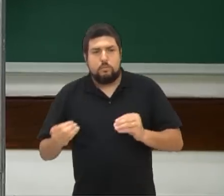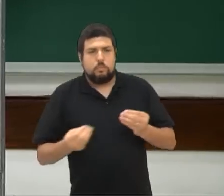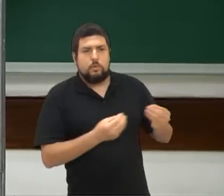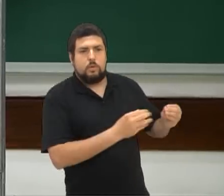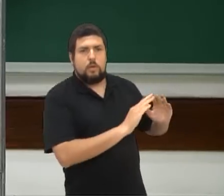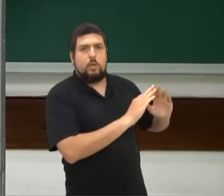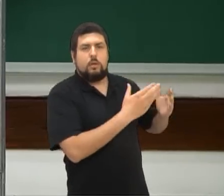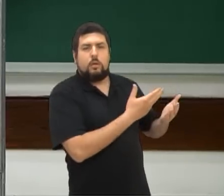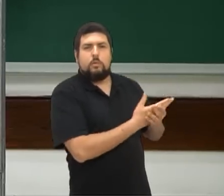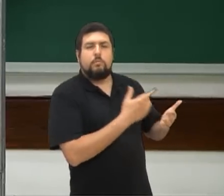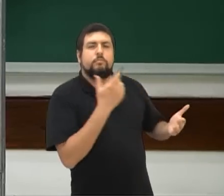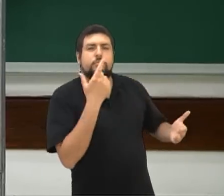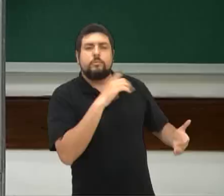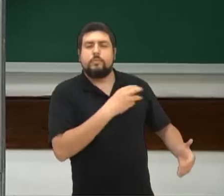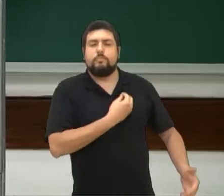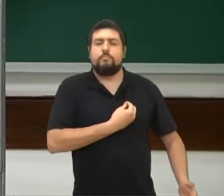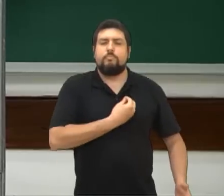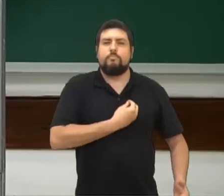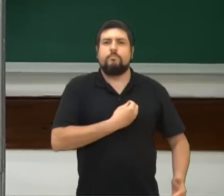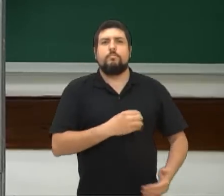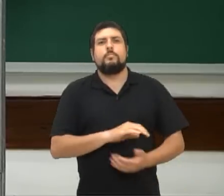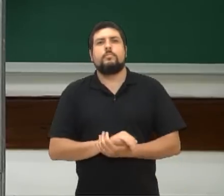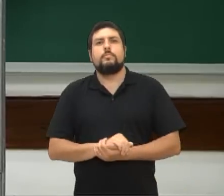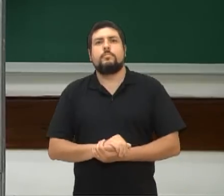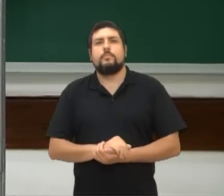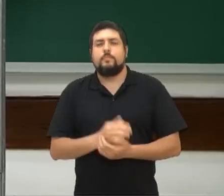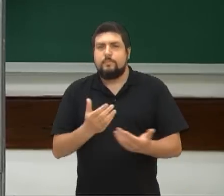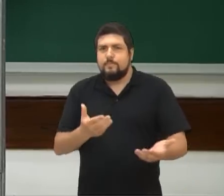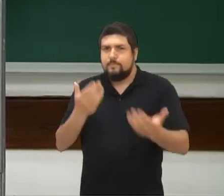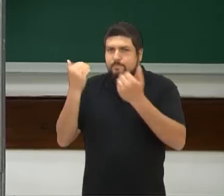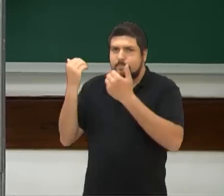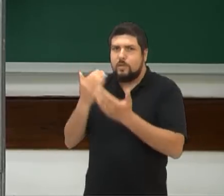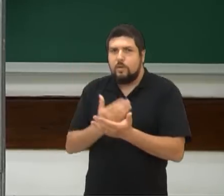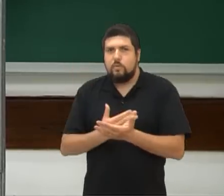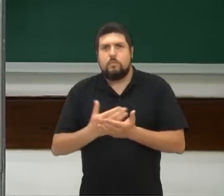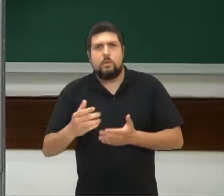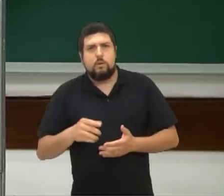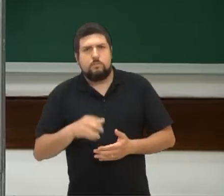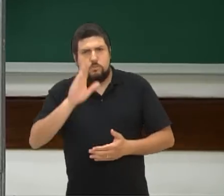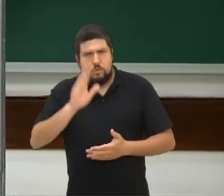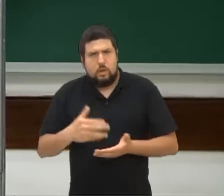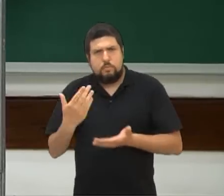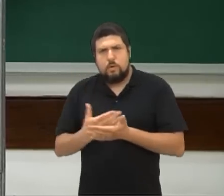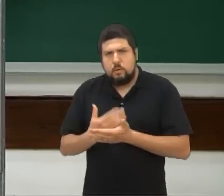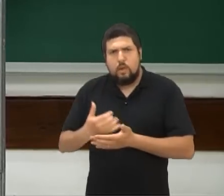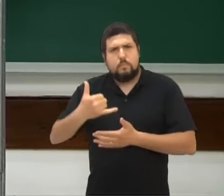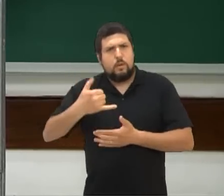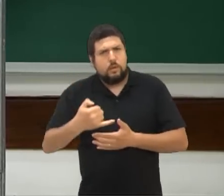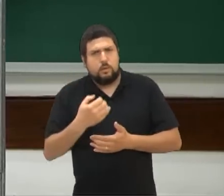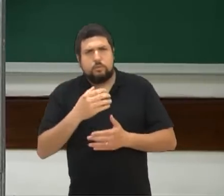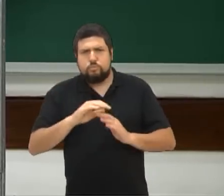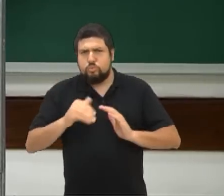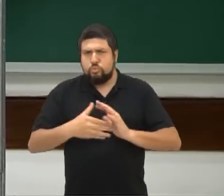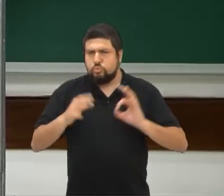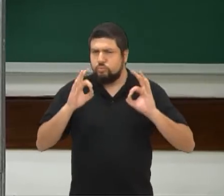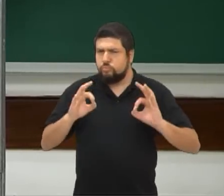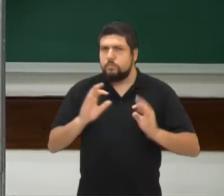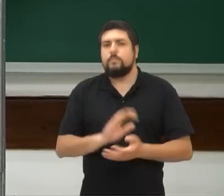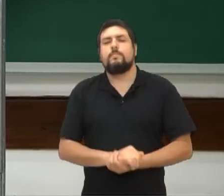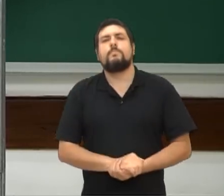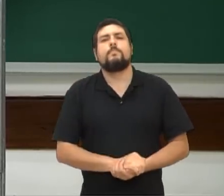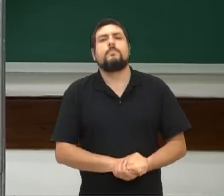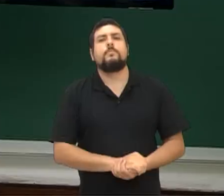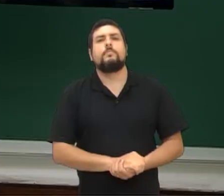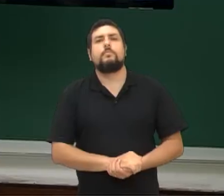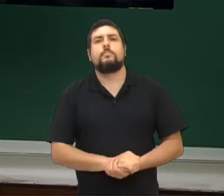ganha a presença dessa aula, tá bom? Vamos lá então? Vamos começar? Você já está com caderno, caneta, tudo na mão? Vamos lá?